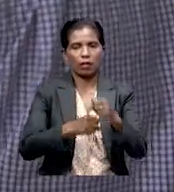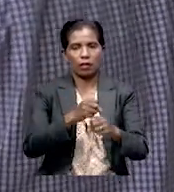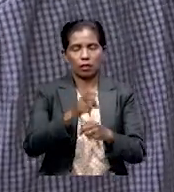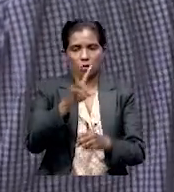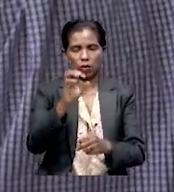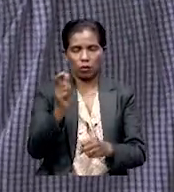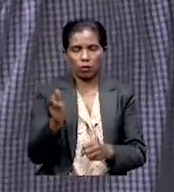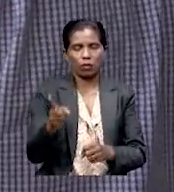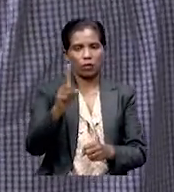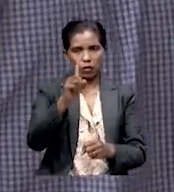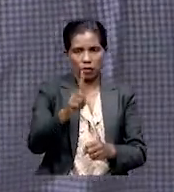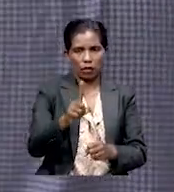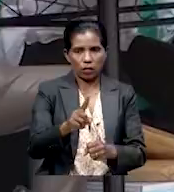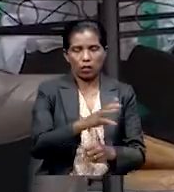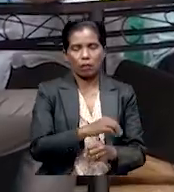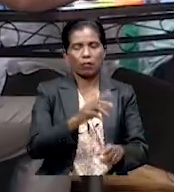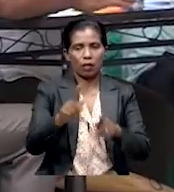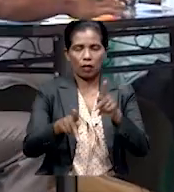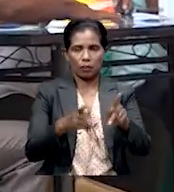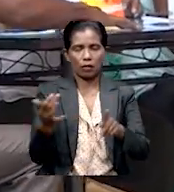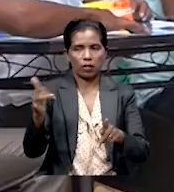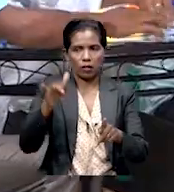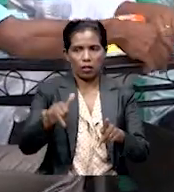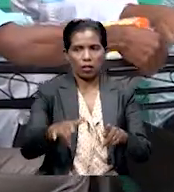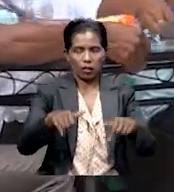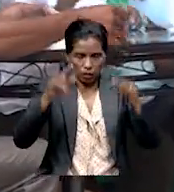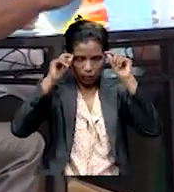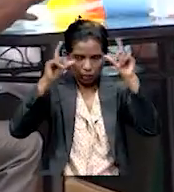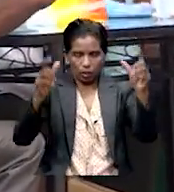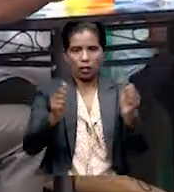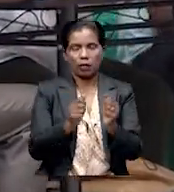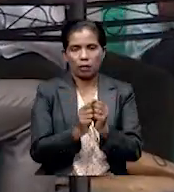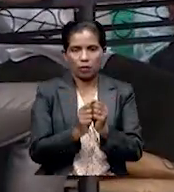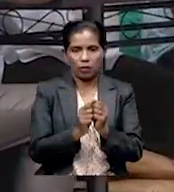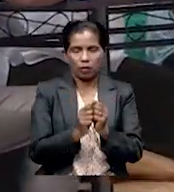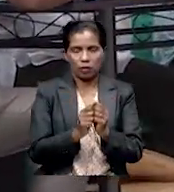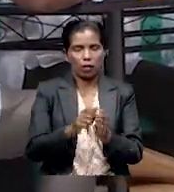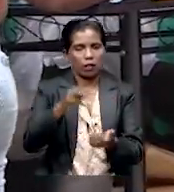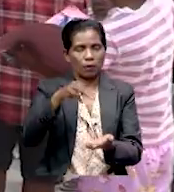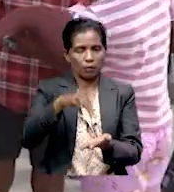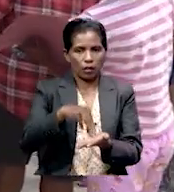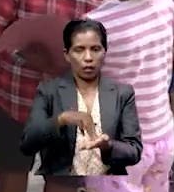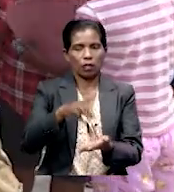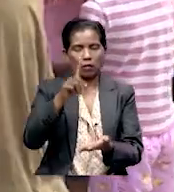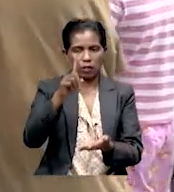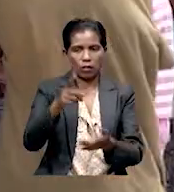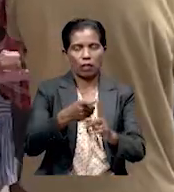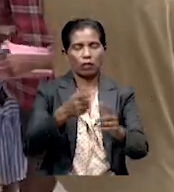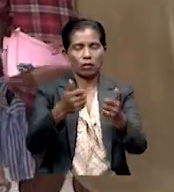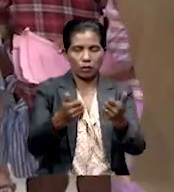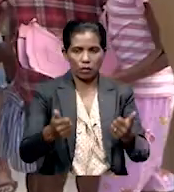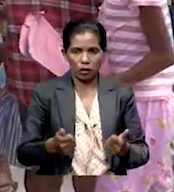nulo res ida, beneficiário sira e a território nacional, hamutuk, milhão ida resing, husi